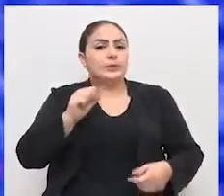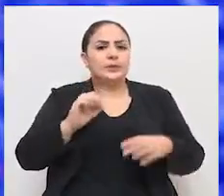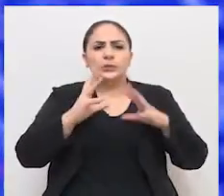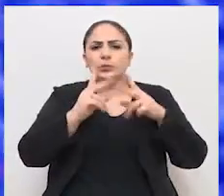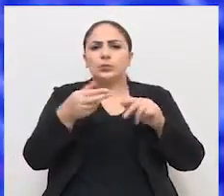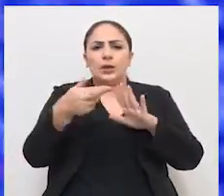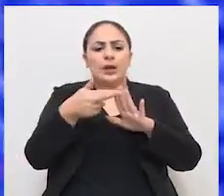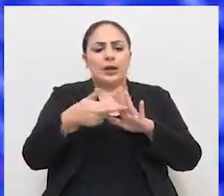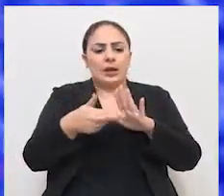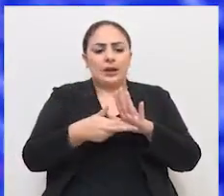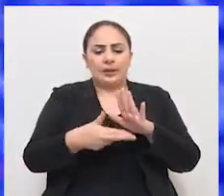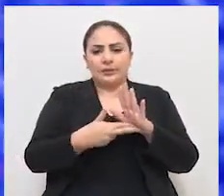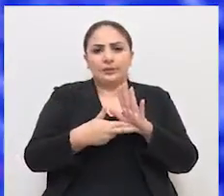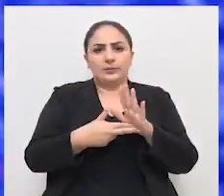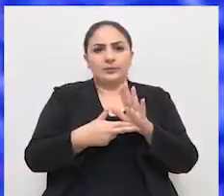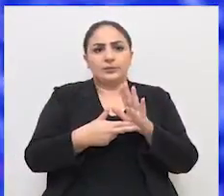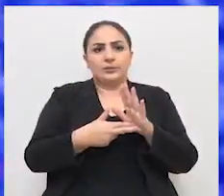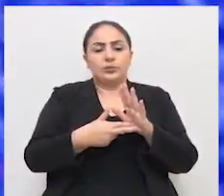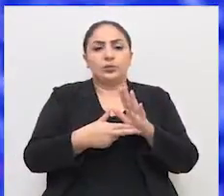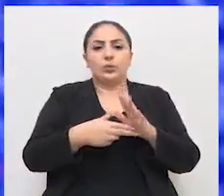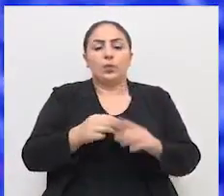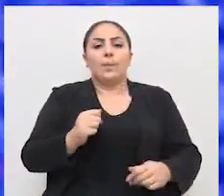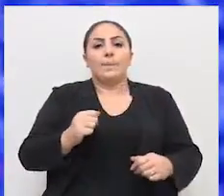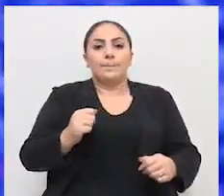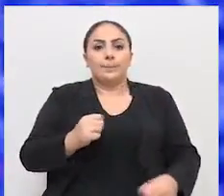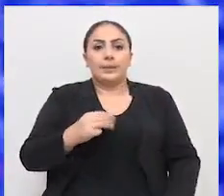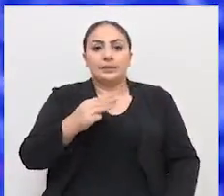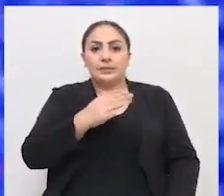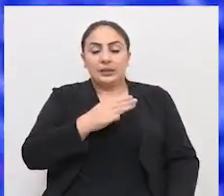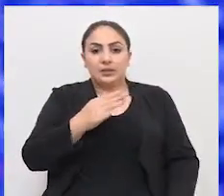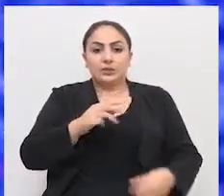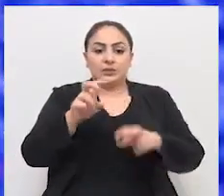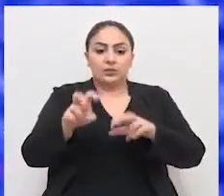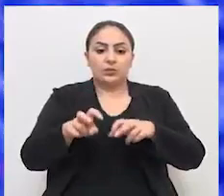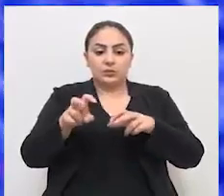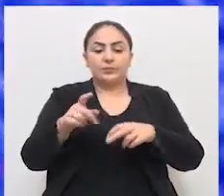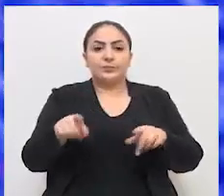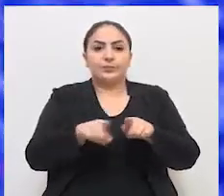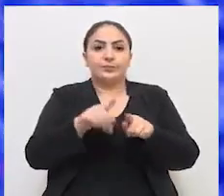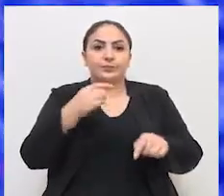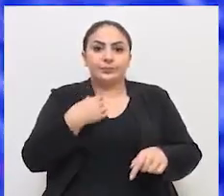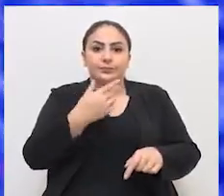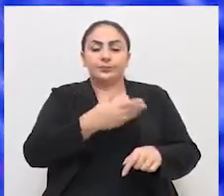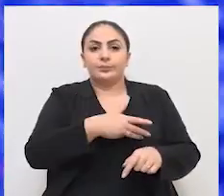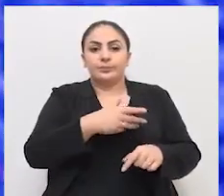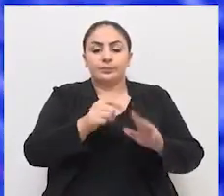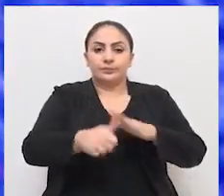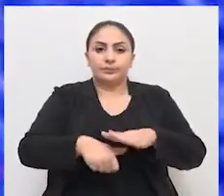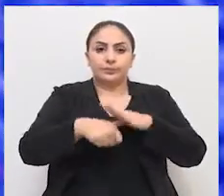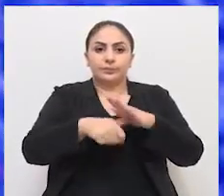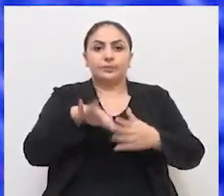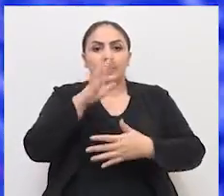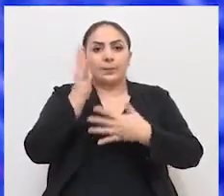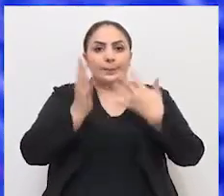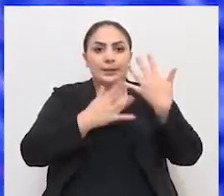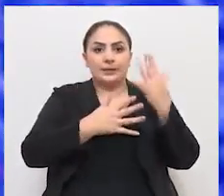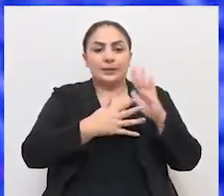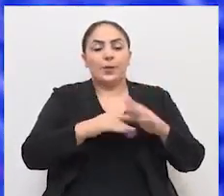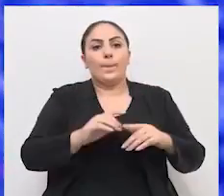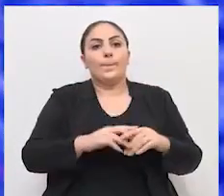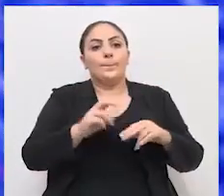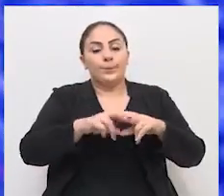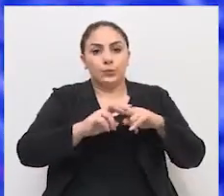sim todas as regras do Ministério da Agricultura e das nossas autoridades